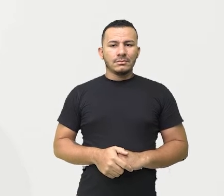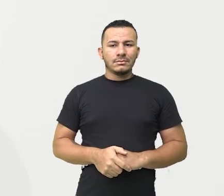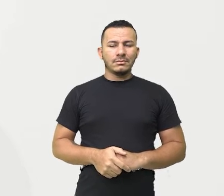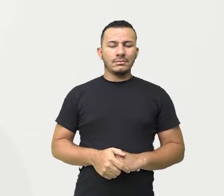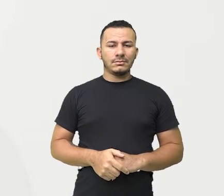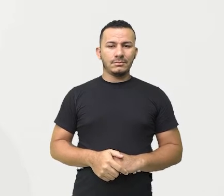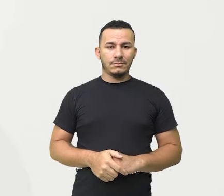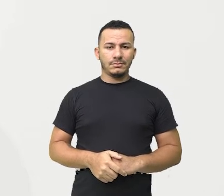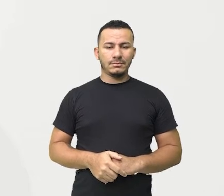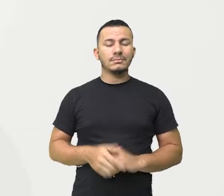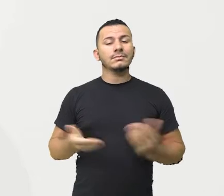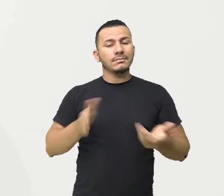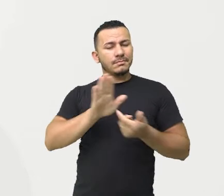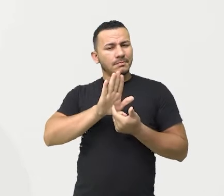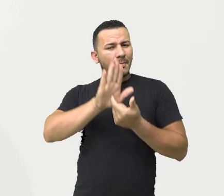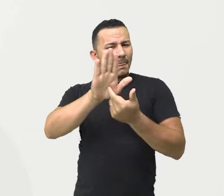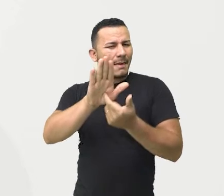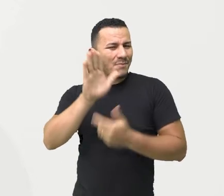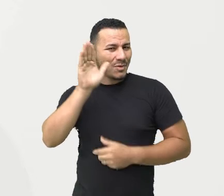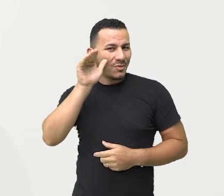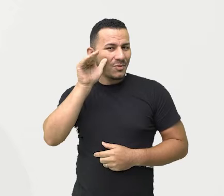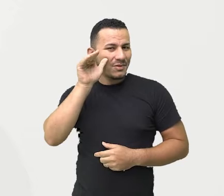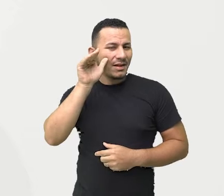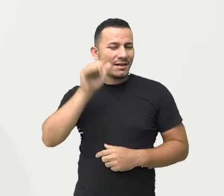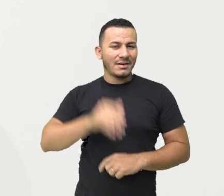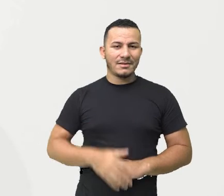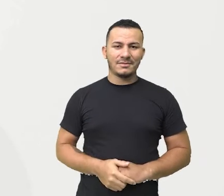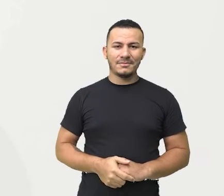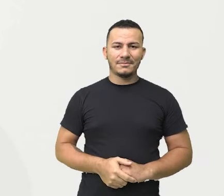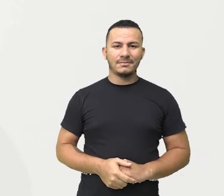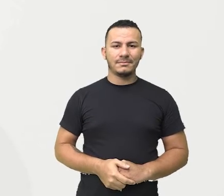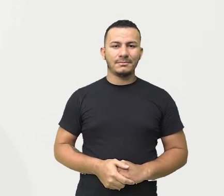aí algumas curiosidades. Vamos ver?